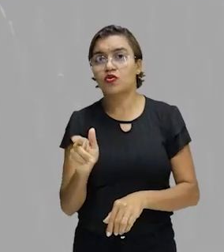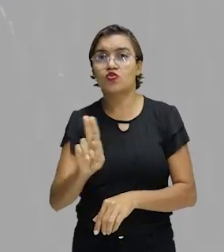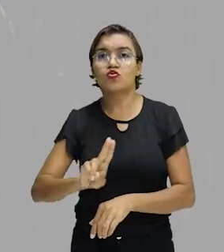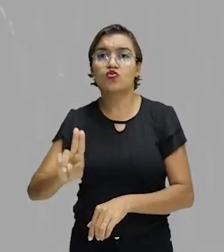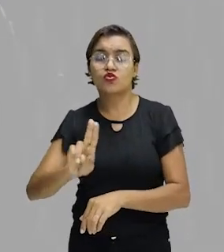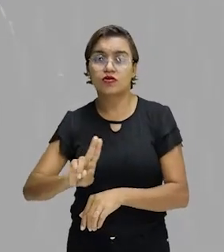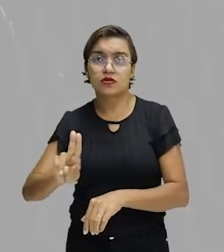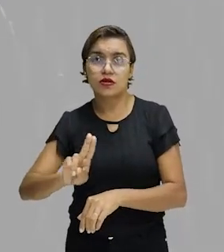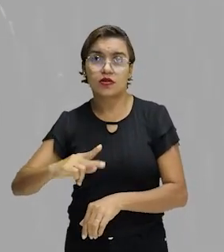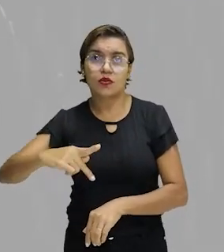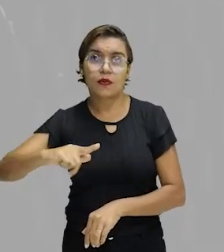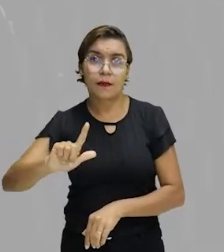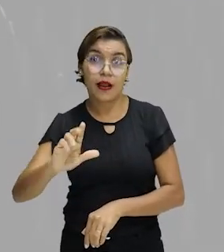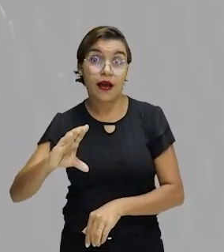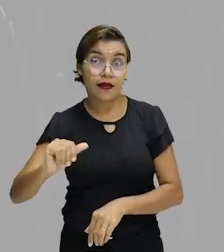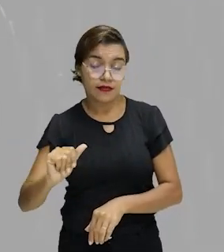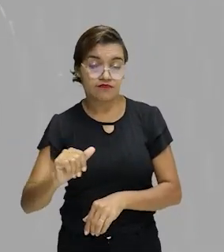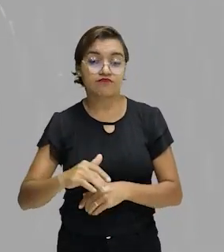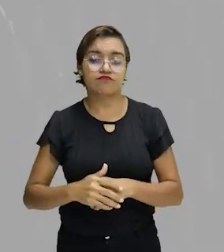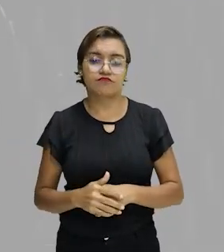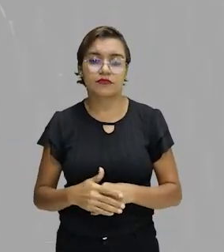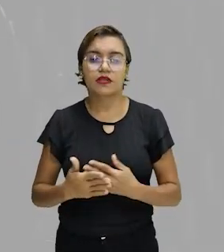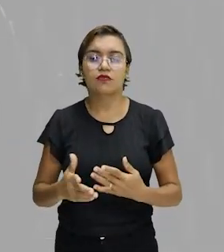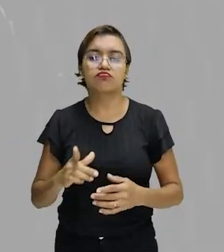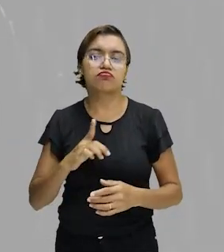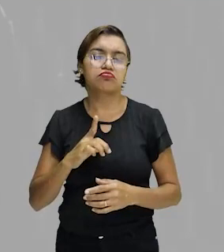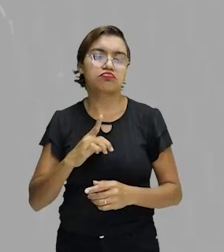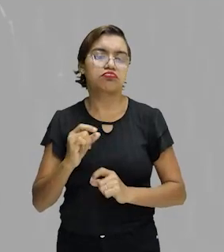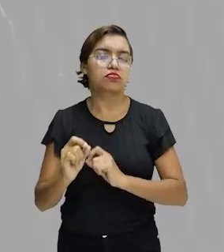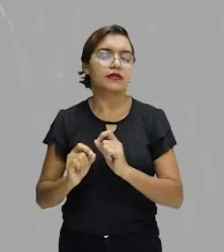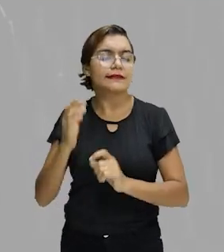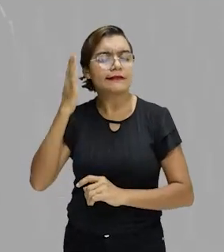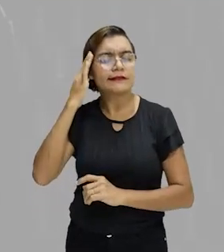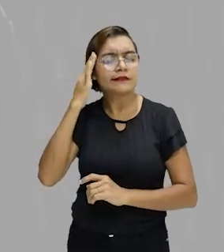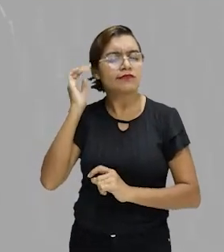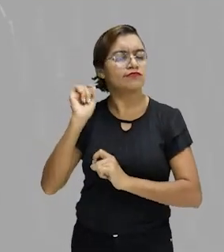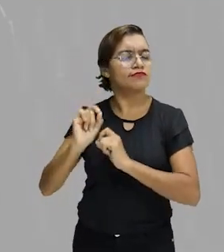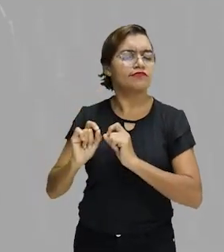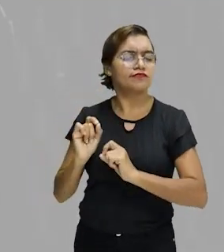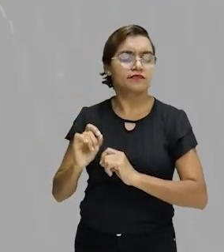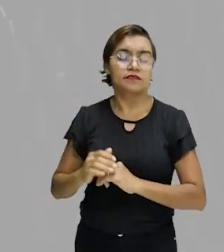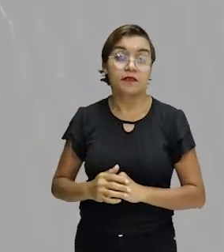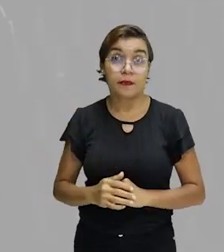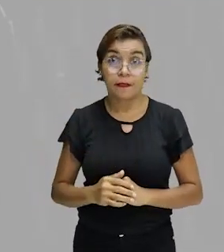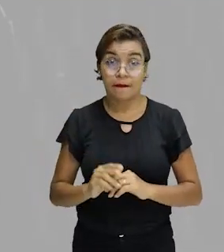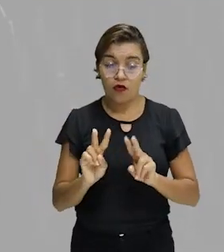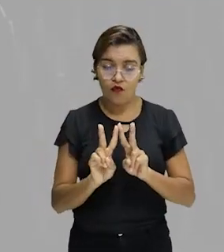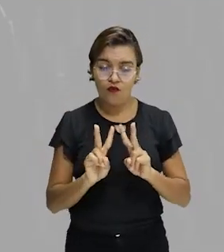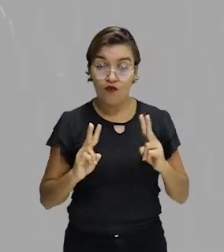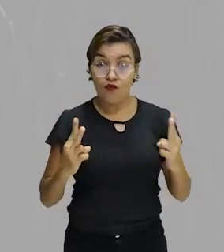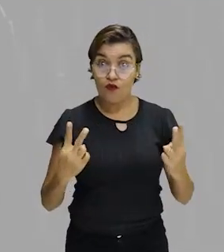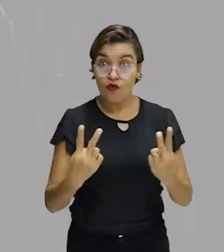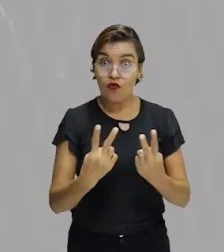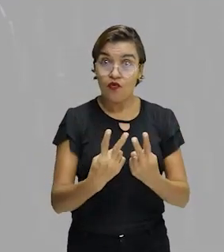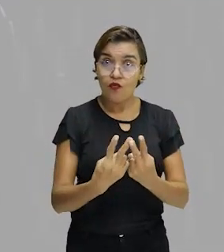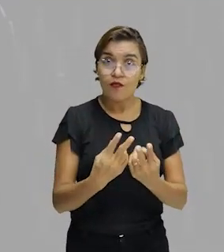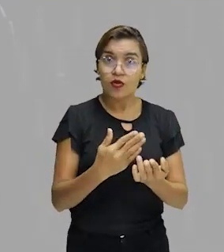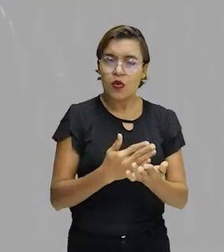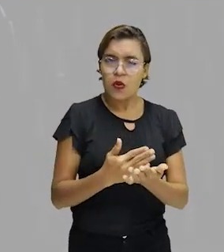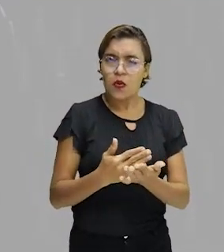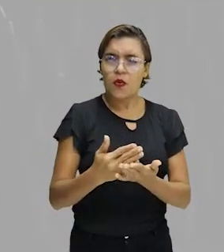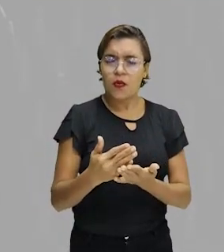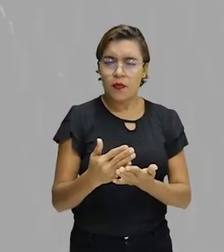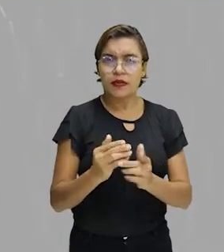placa, certo? E aqui nesse caso a gente tem que entender que o volume inicial de